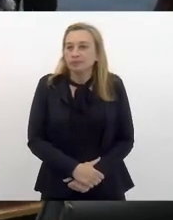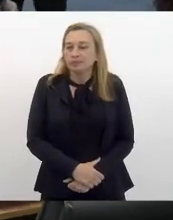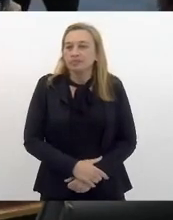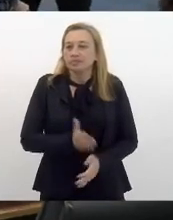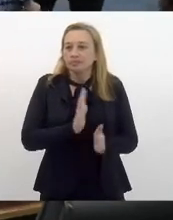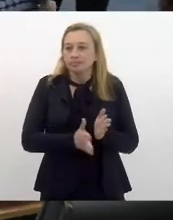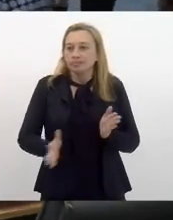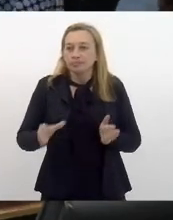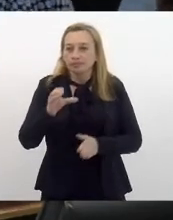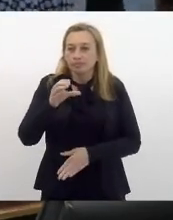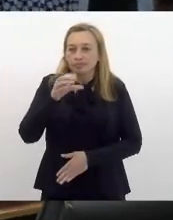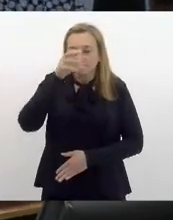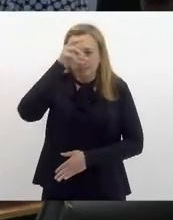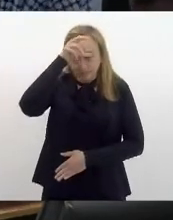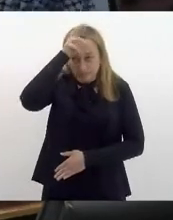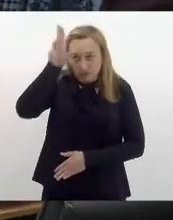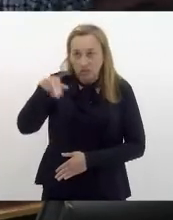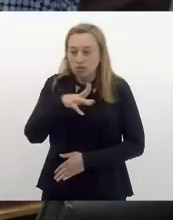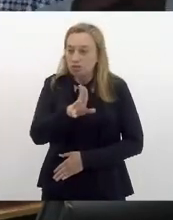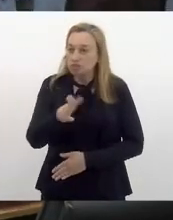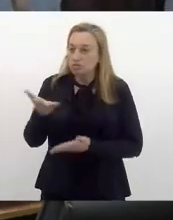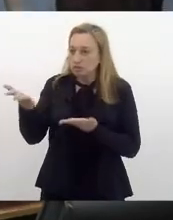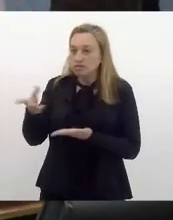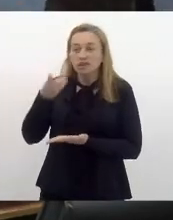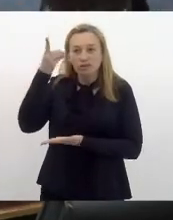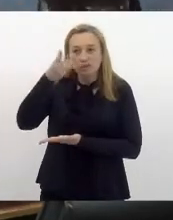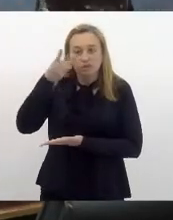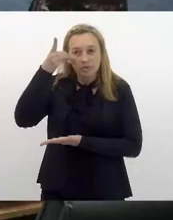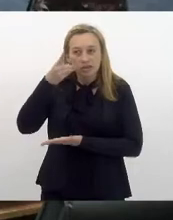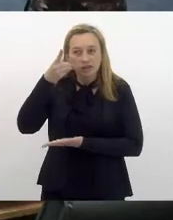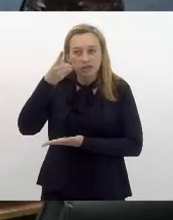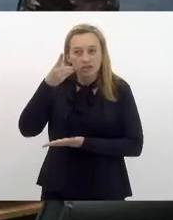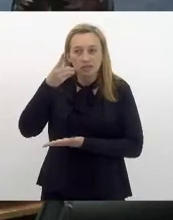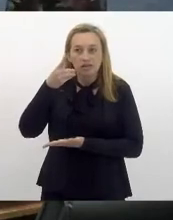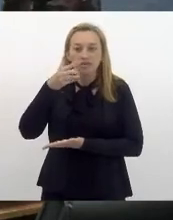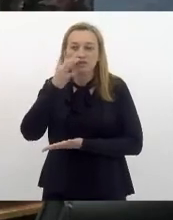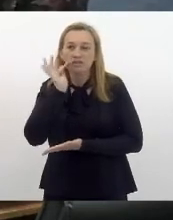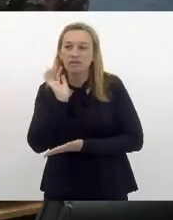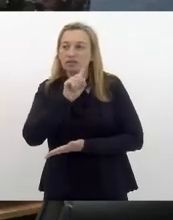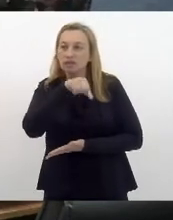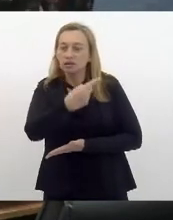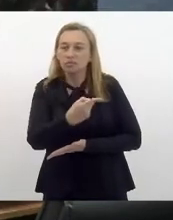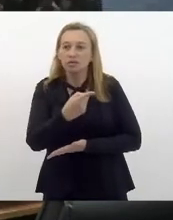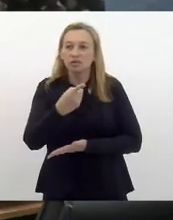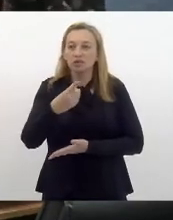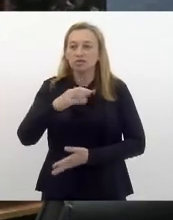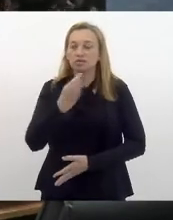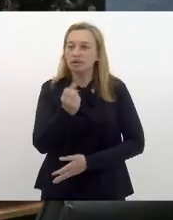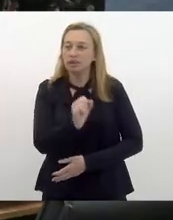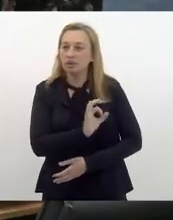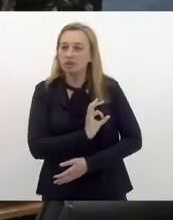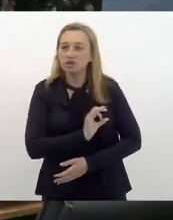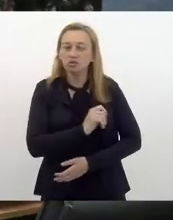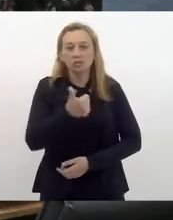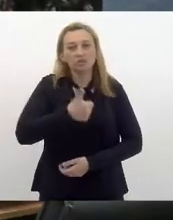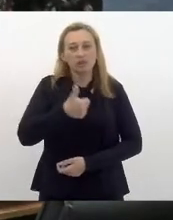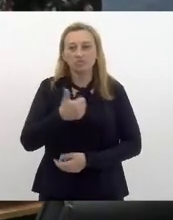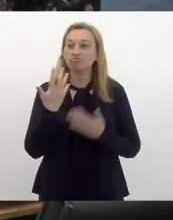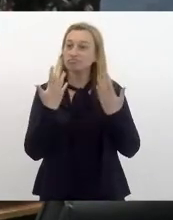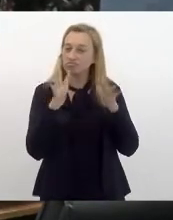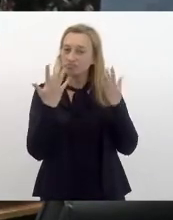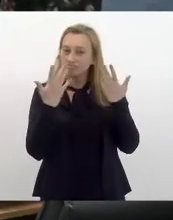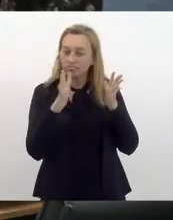a ordem que ajuda concedida a deputado Flávio serafini logo em seguida a deputada Martha Rocha primeiro lugar quero